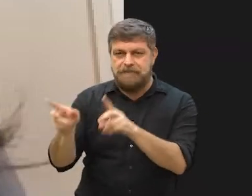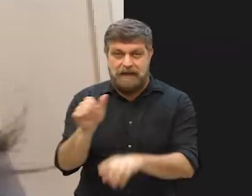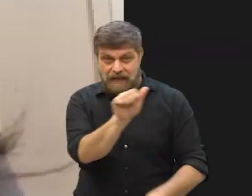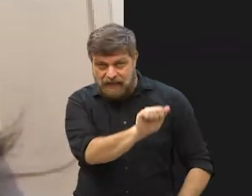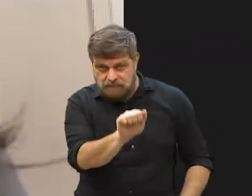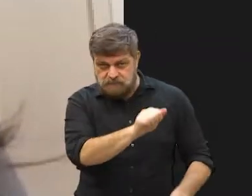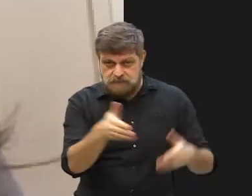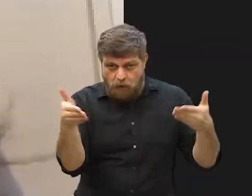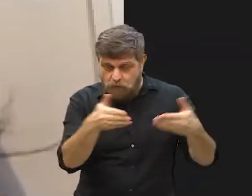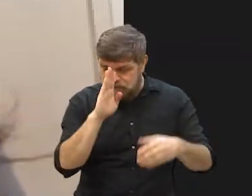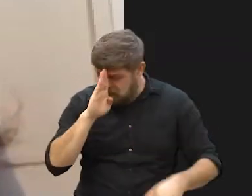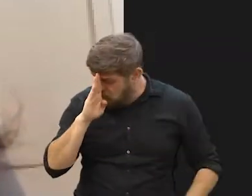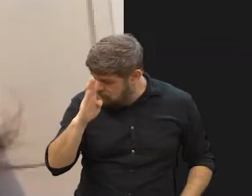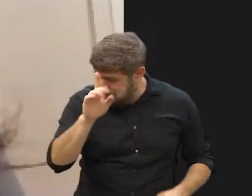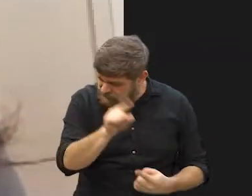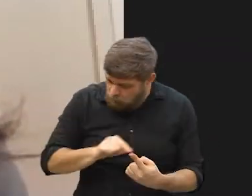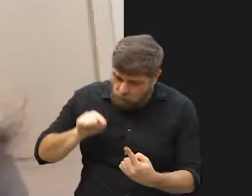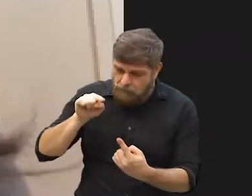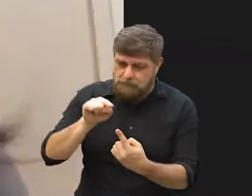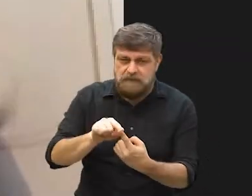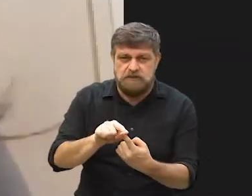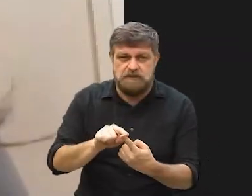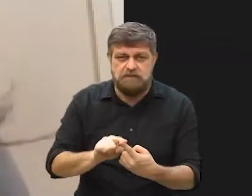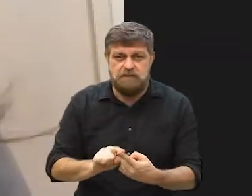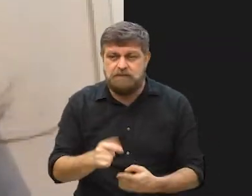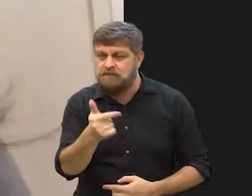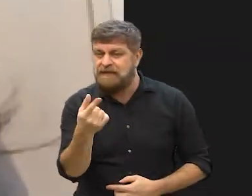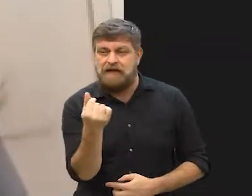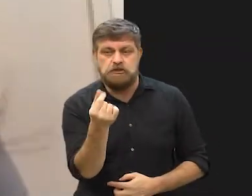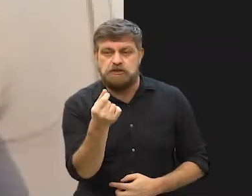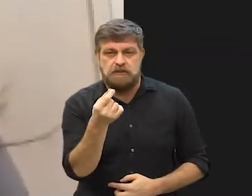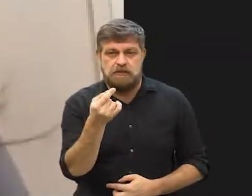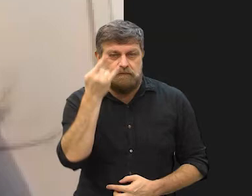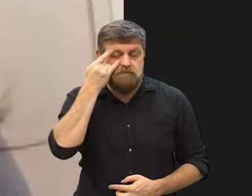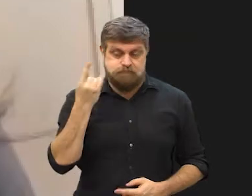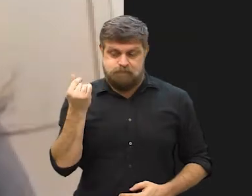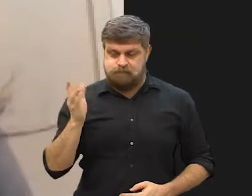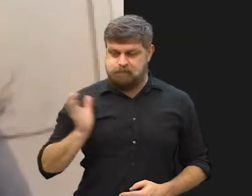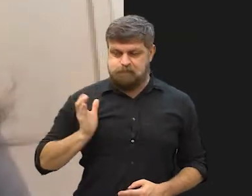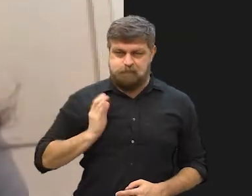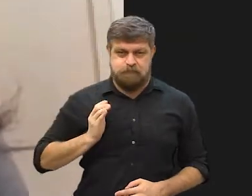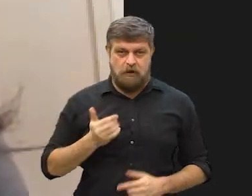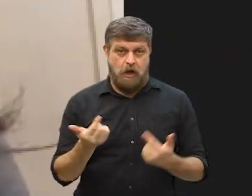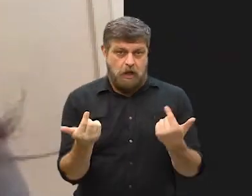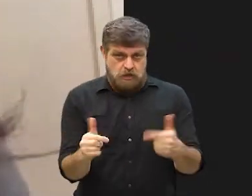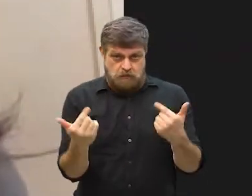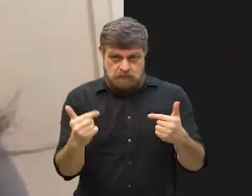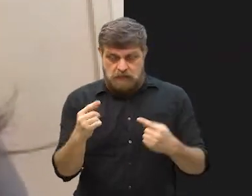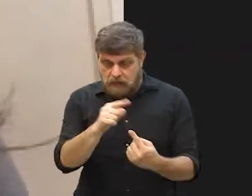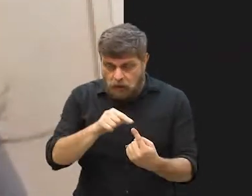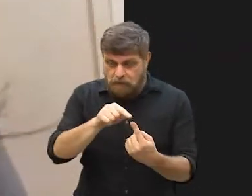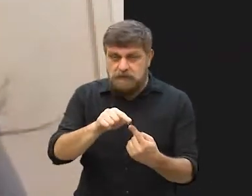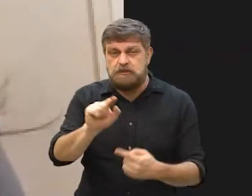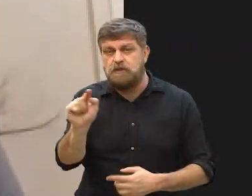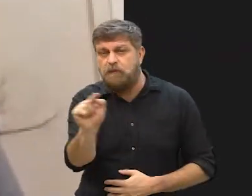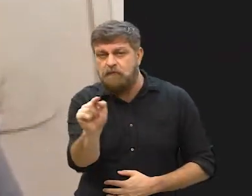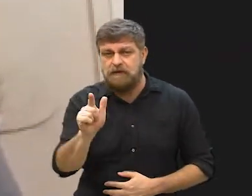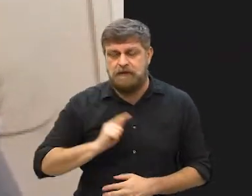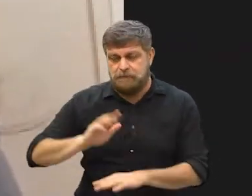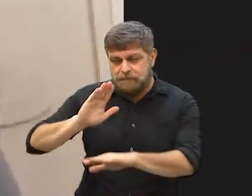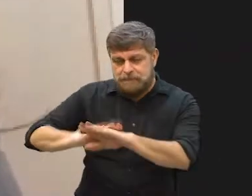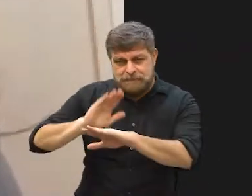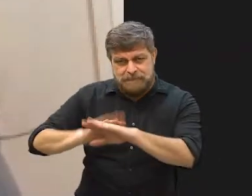associação hoje, o ponto principal e objetivo não é ter caixa. Nós não temos caixa. O nosso objetivo é